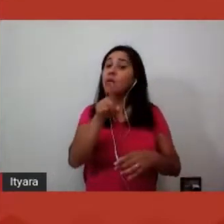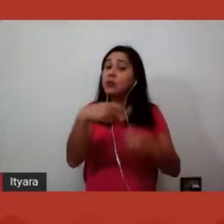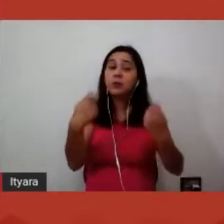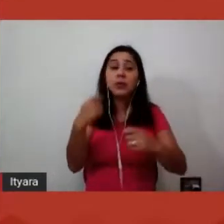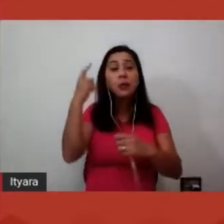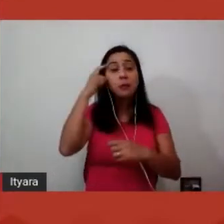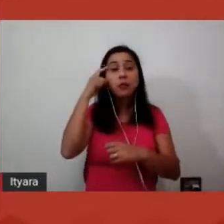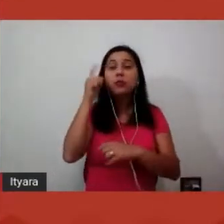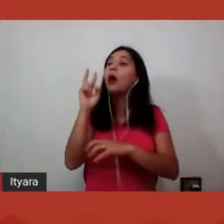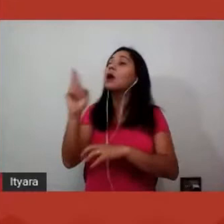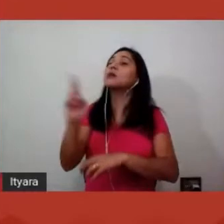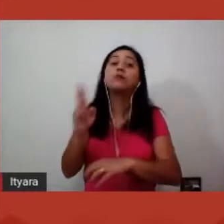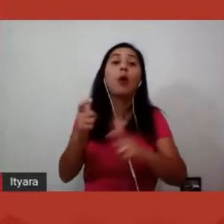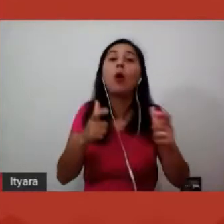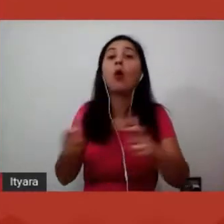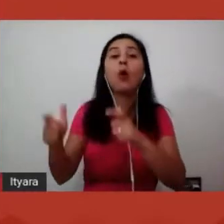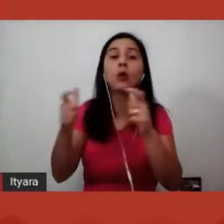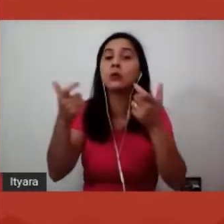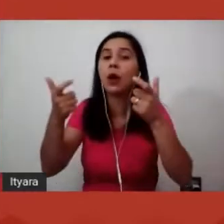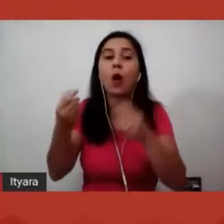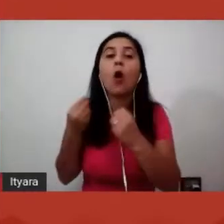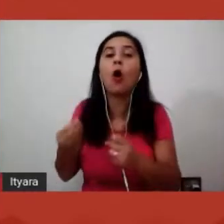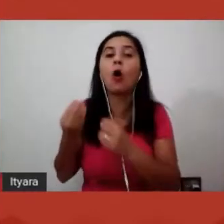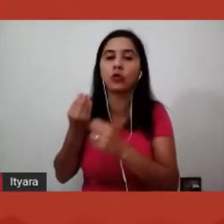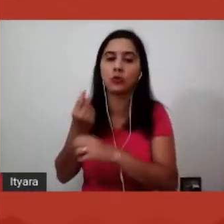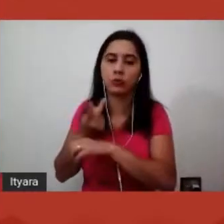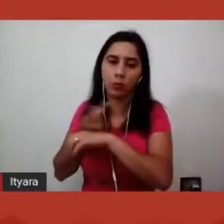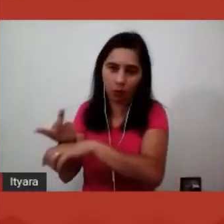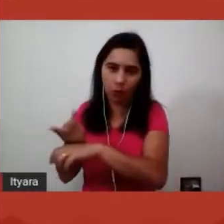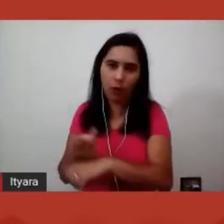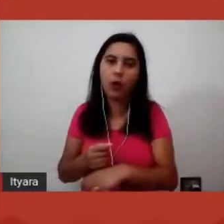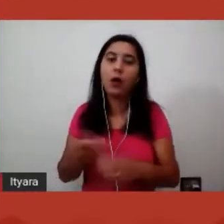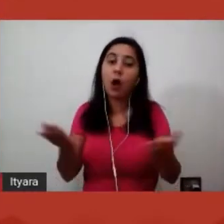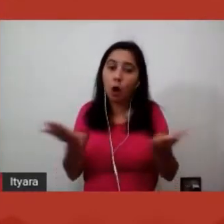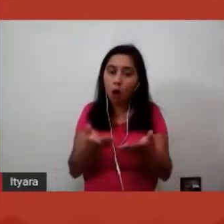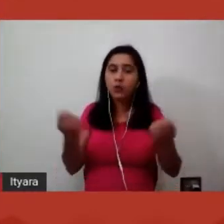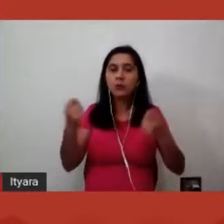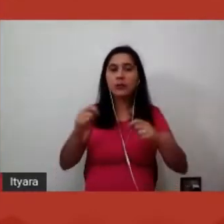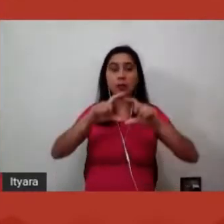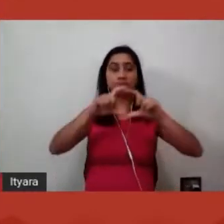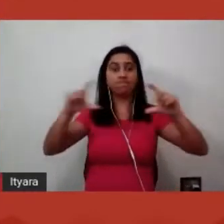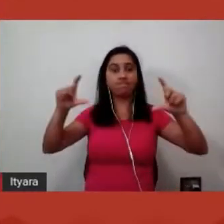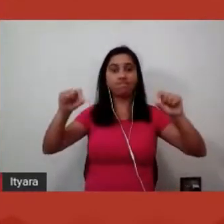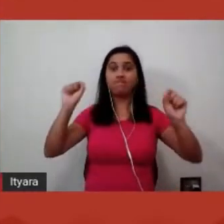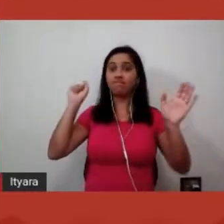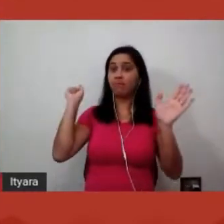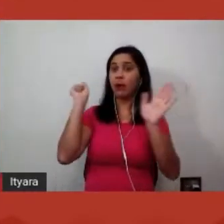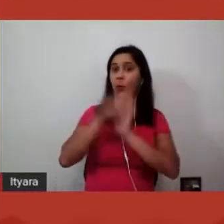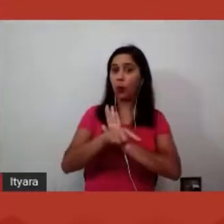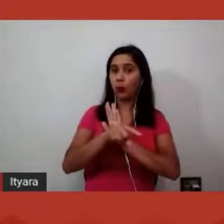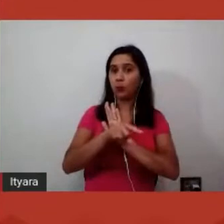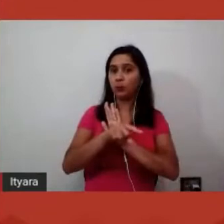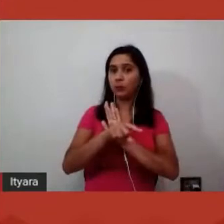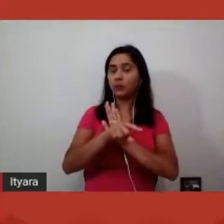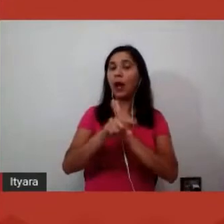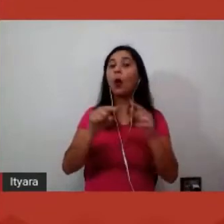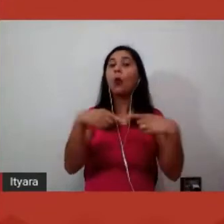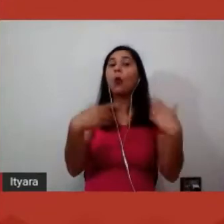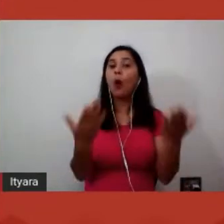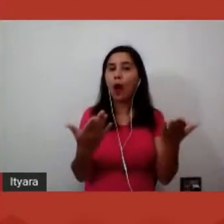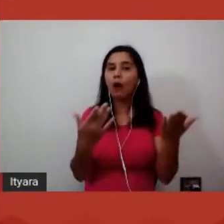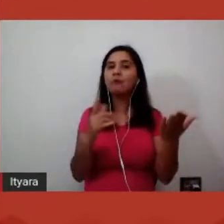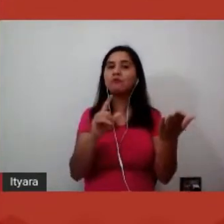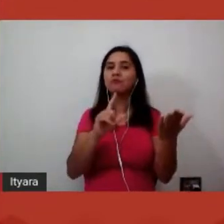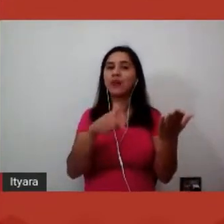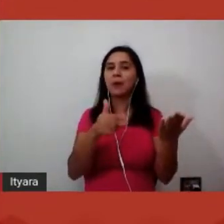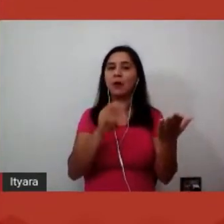essa resposta, né? Aonde? Então, vocês precisam levantar essa pergunta, né? O que que vai responder